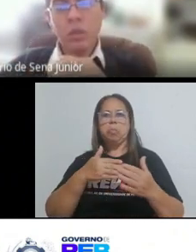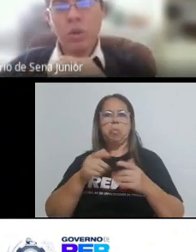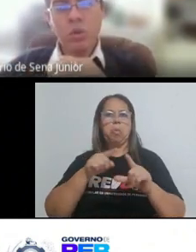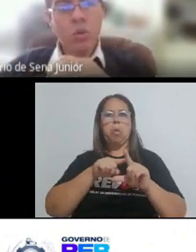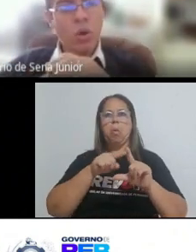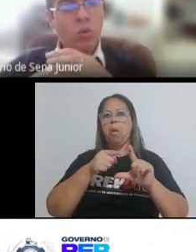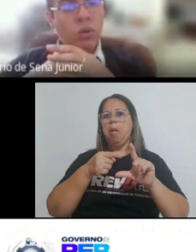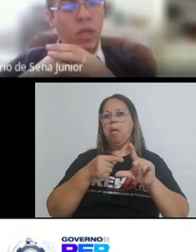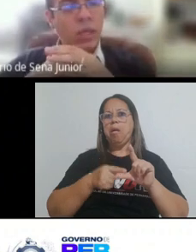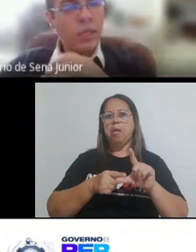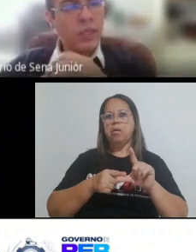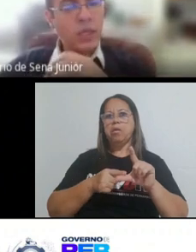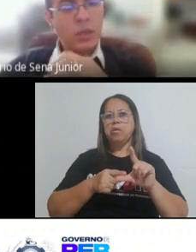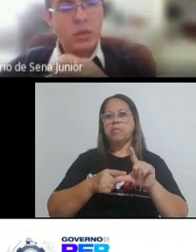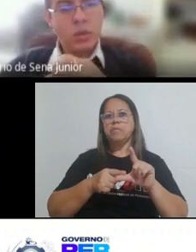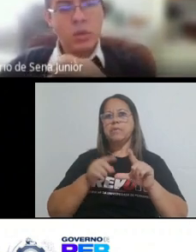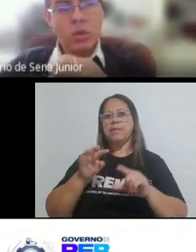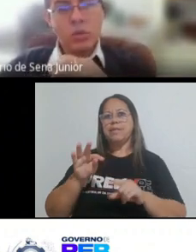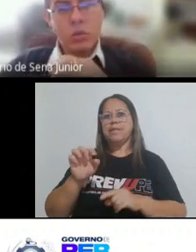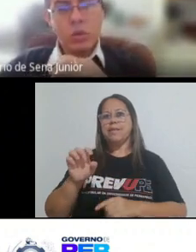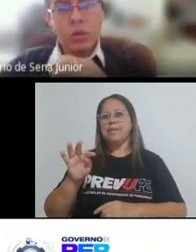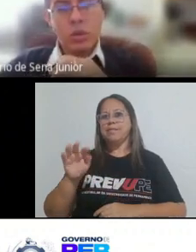de algum ângulo teta, c,